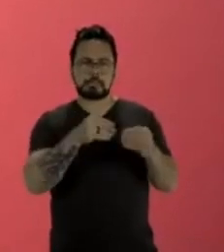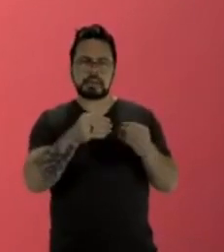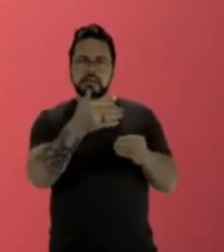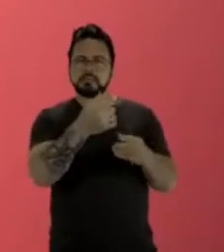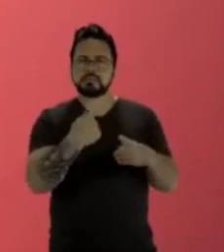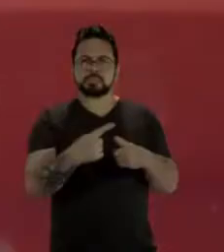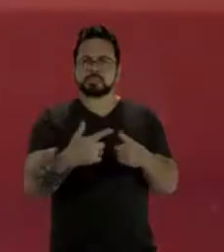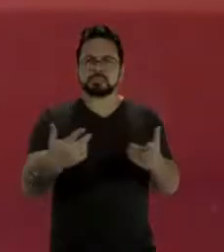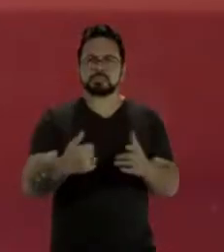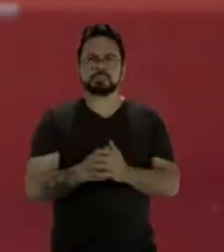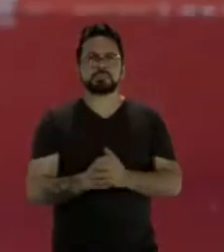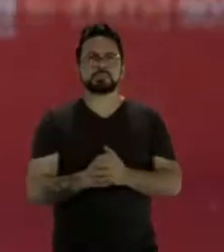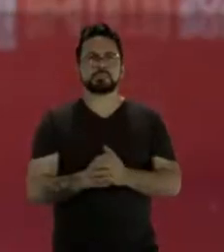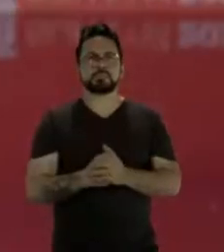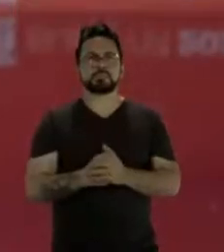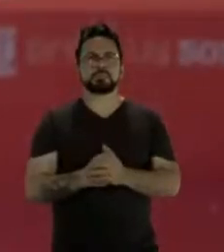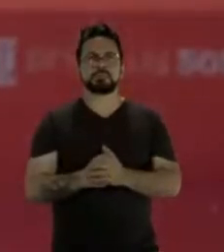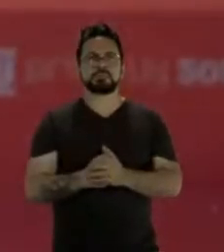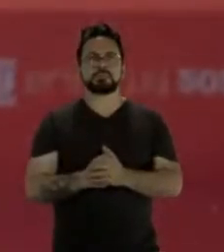né? Asepsia.